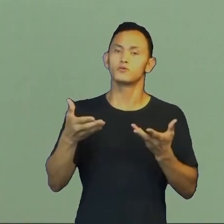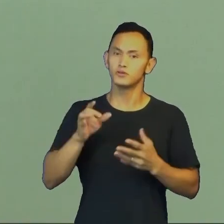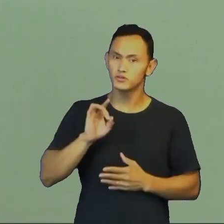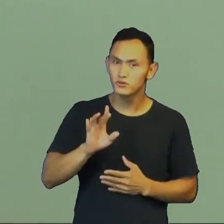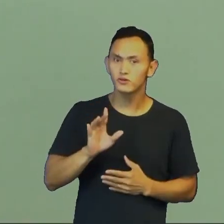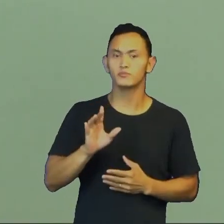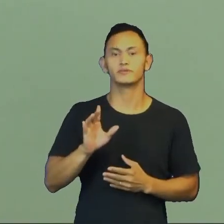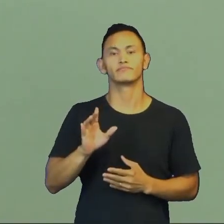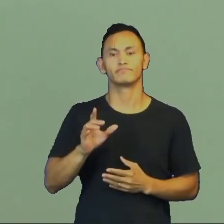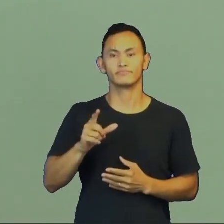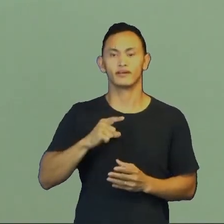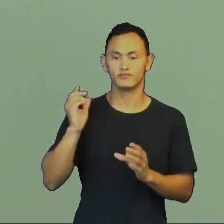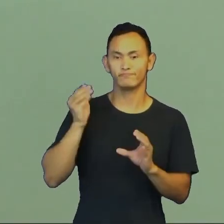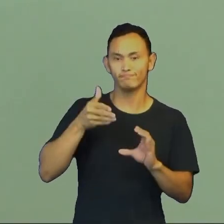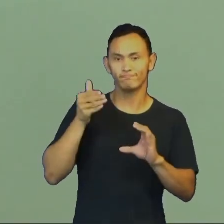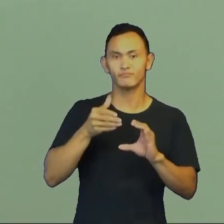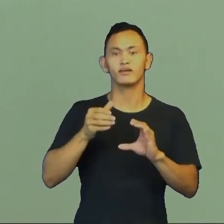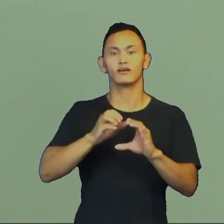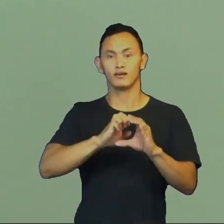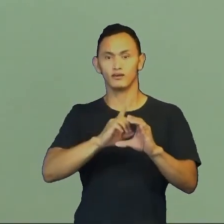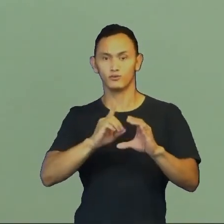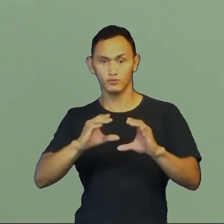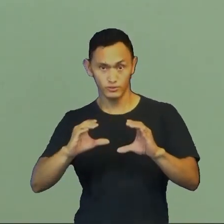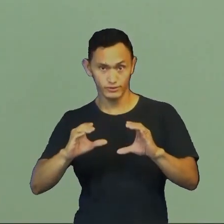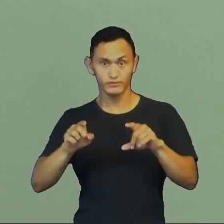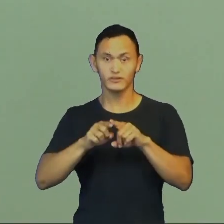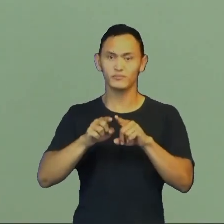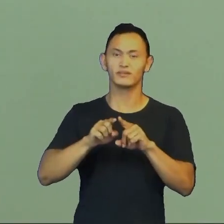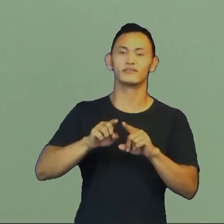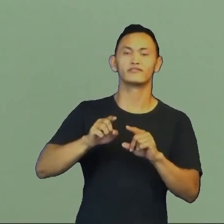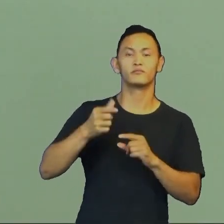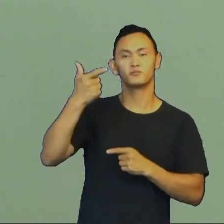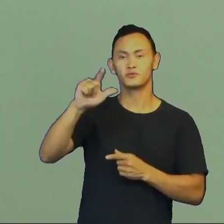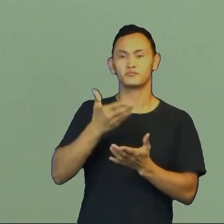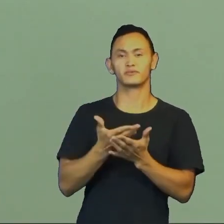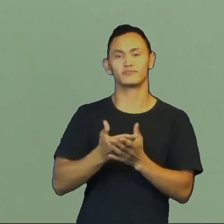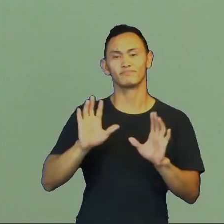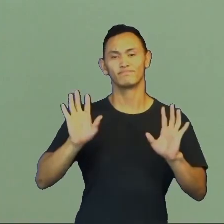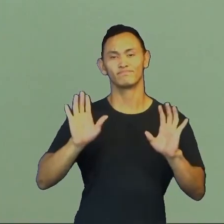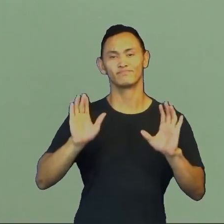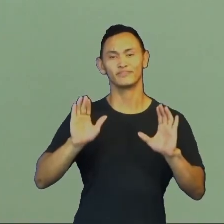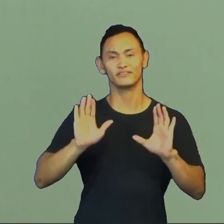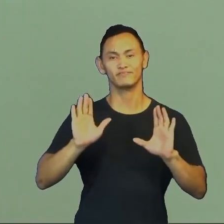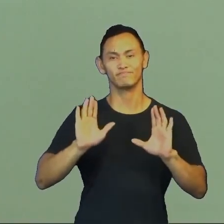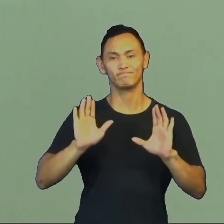a esse e demais conteúdos, acesse a plataforma Eduque. Até a próxima aula. Tchau, tchau!